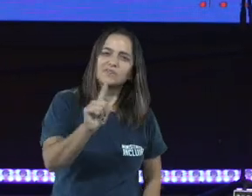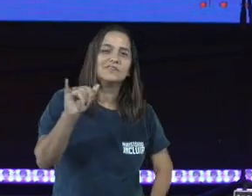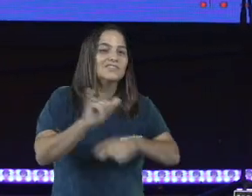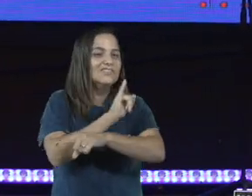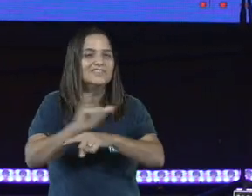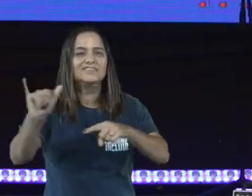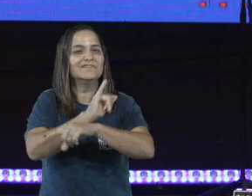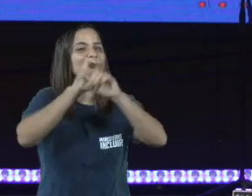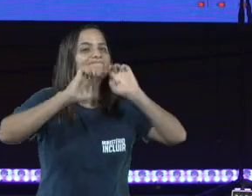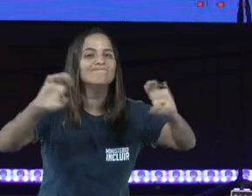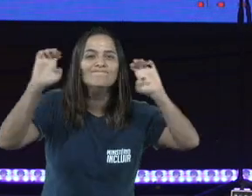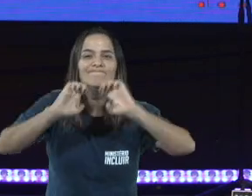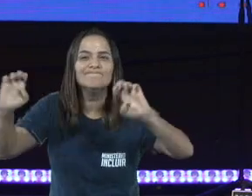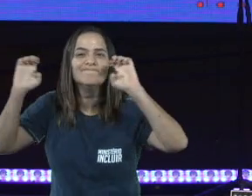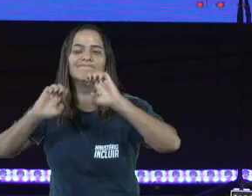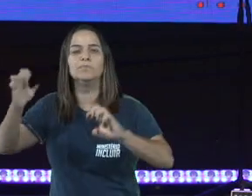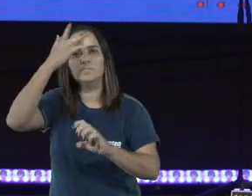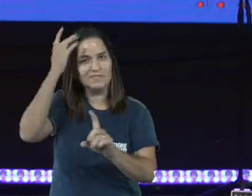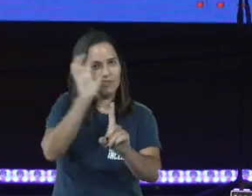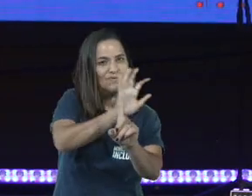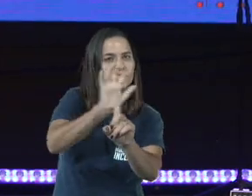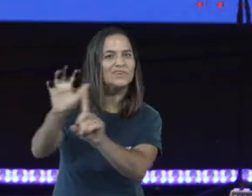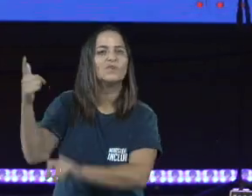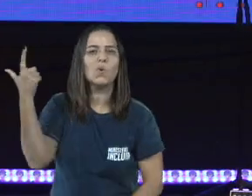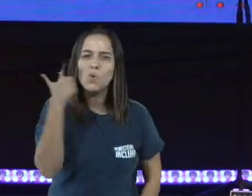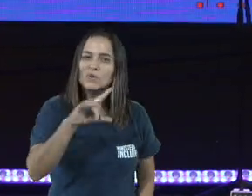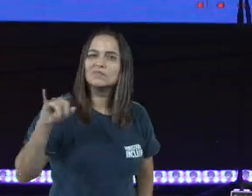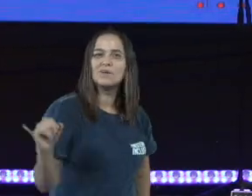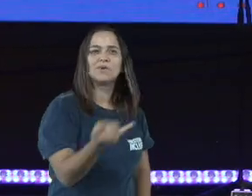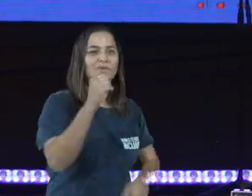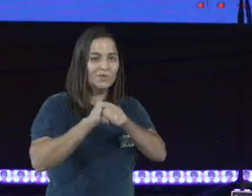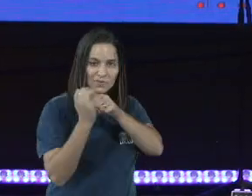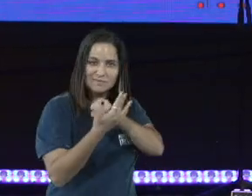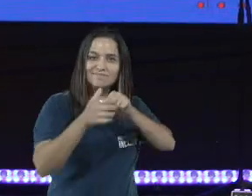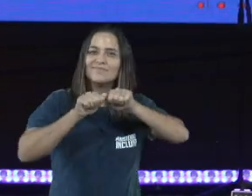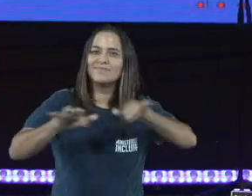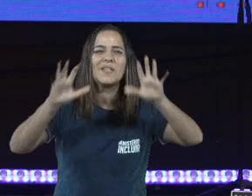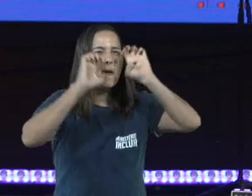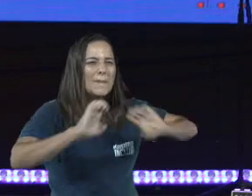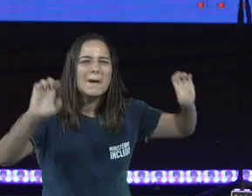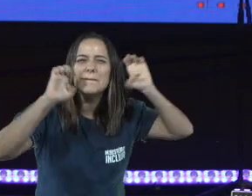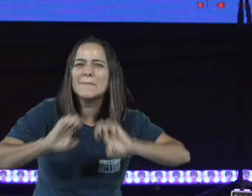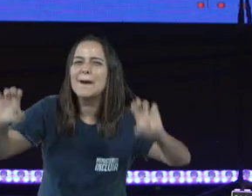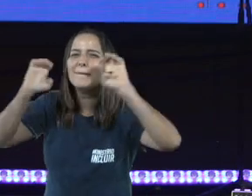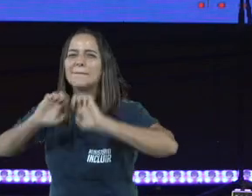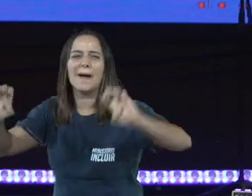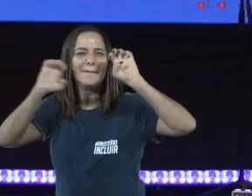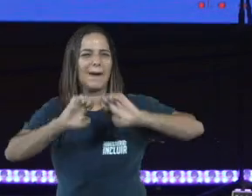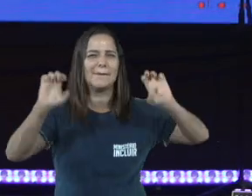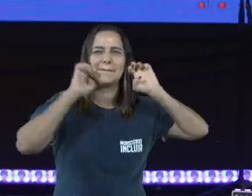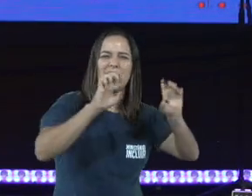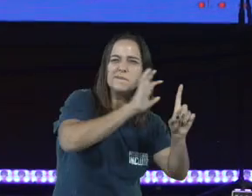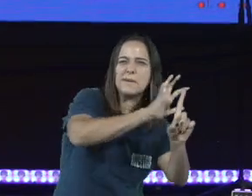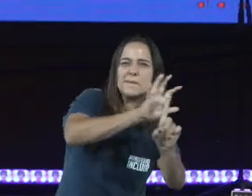meu irmão é nessa bandeirinha você vai conseguir para agilizar as forças e de cultura e das forças de